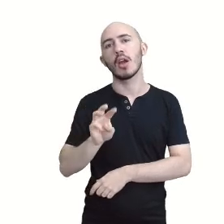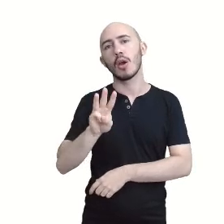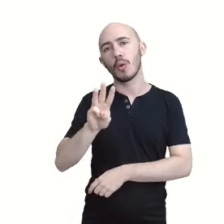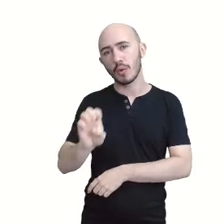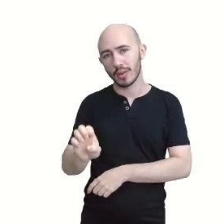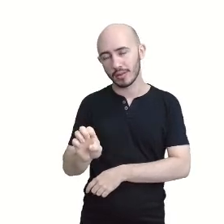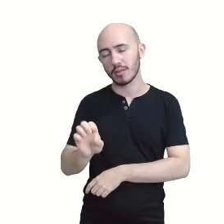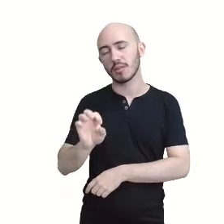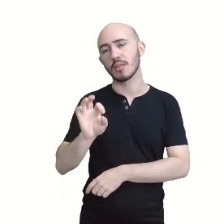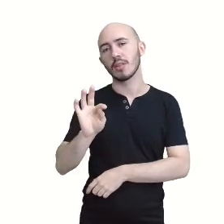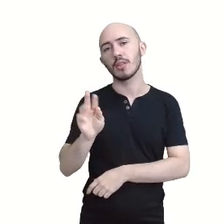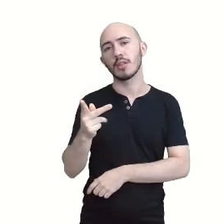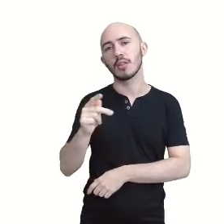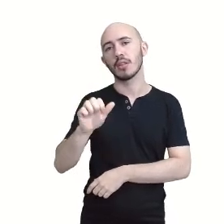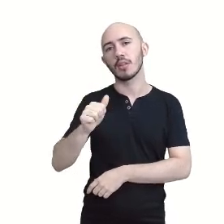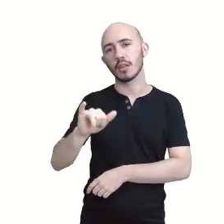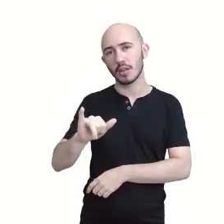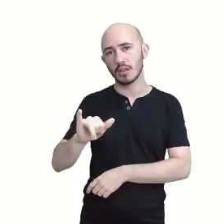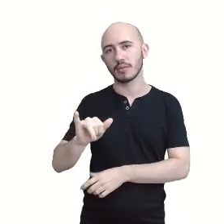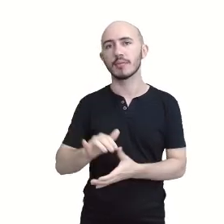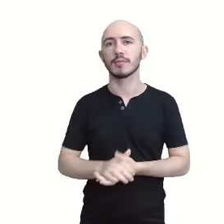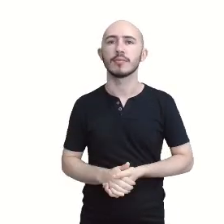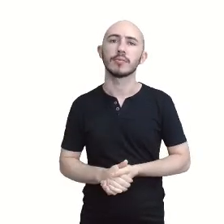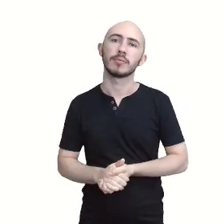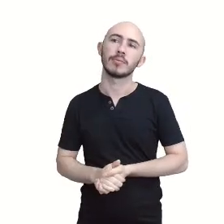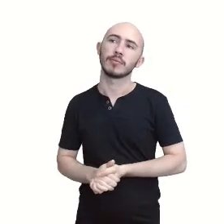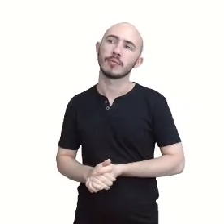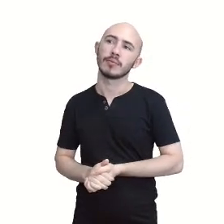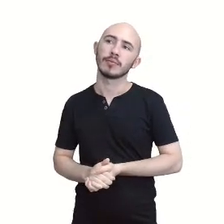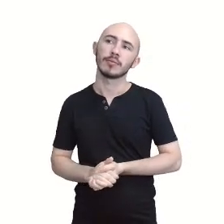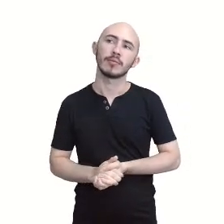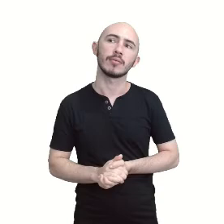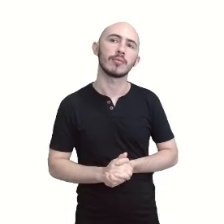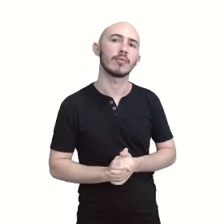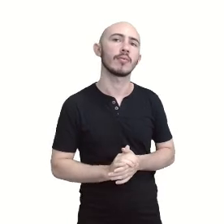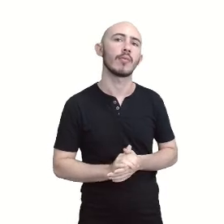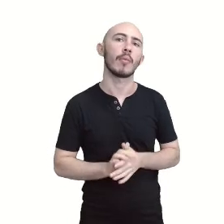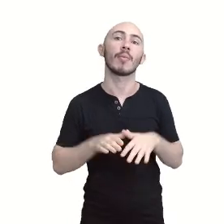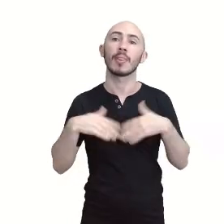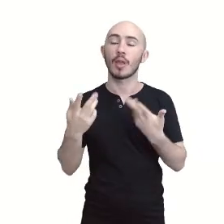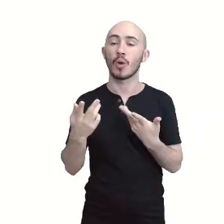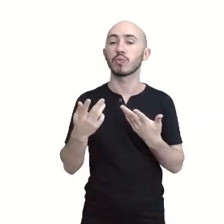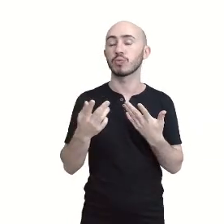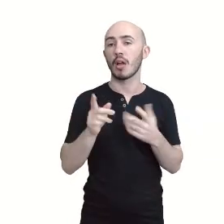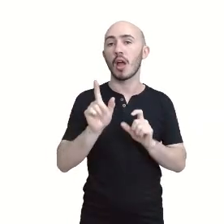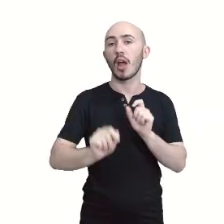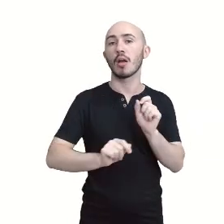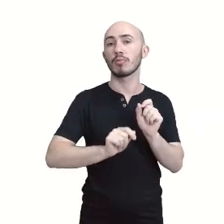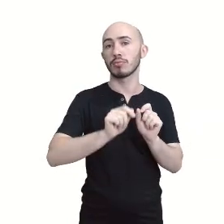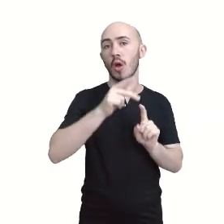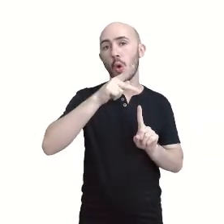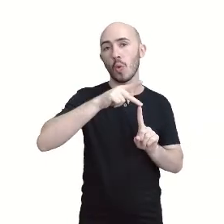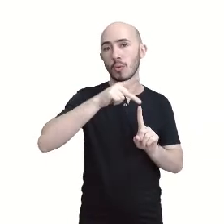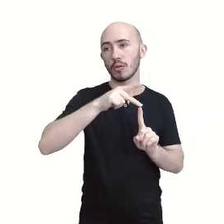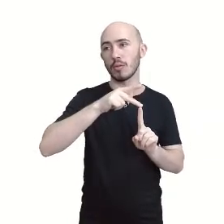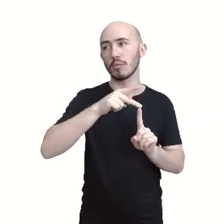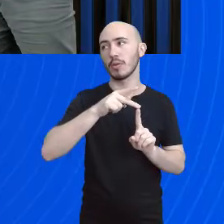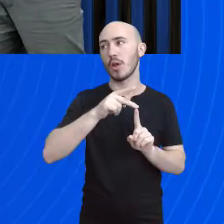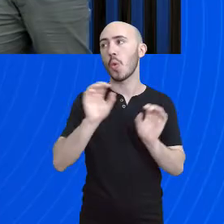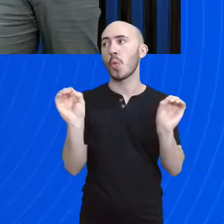Eat é comer, it é o pronome neutro, né? O pronome usado para isso. Até mesmo